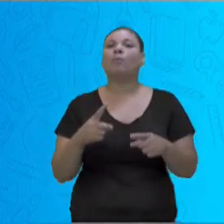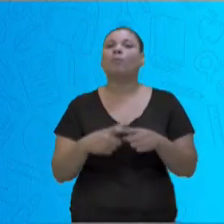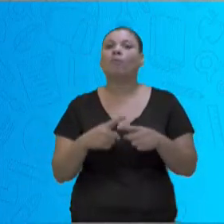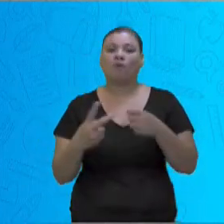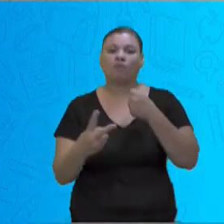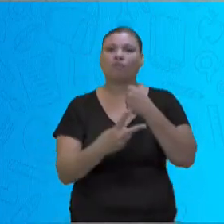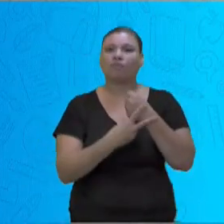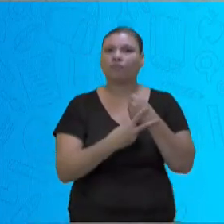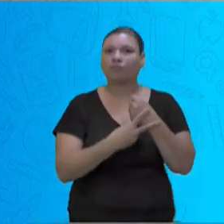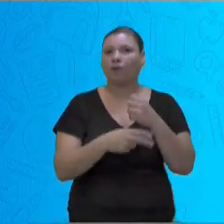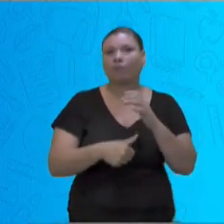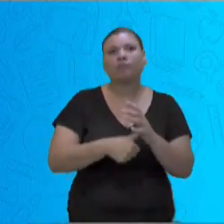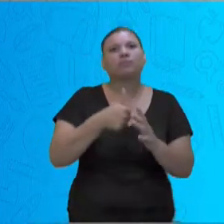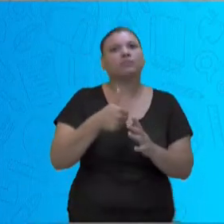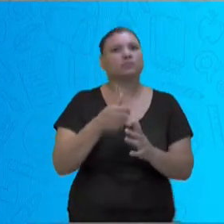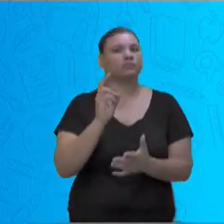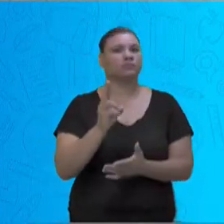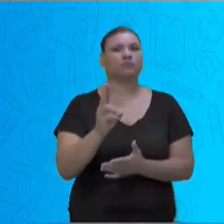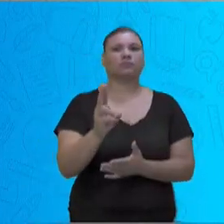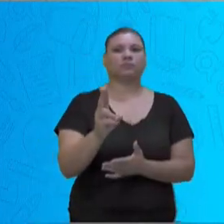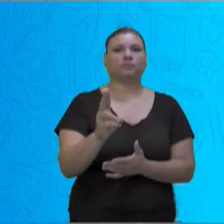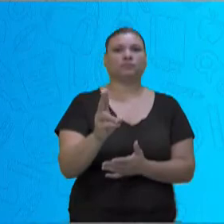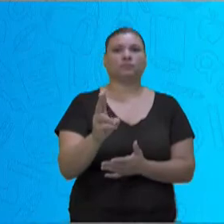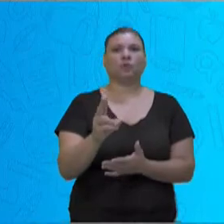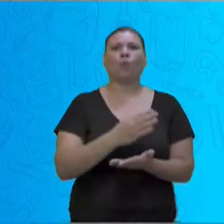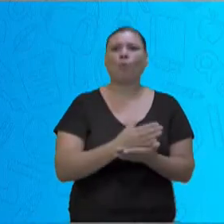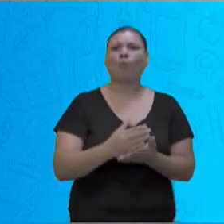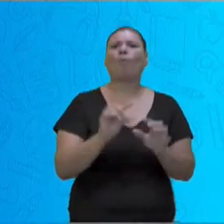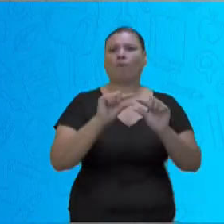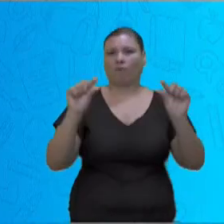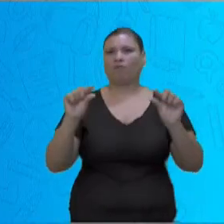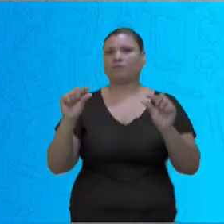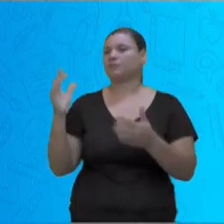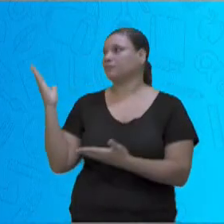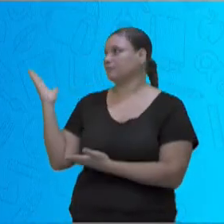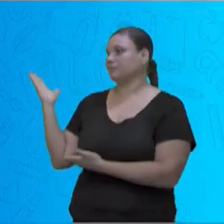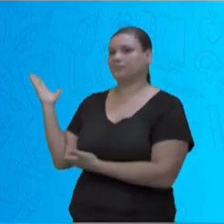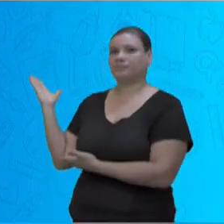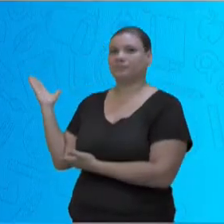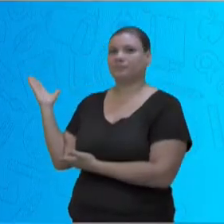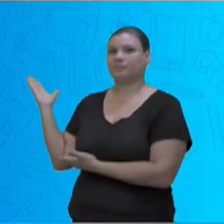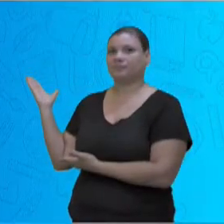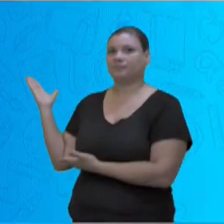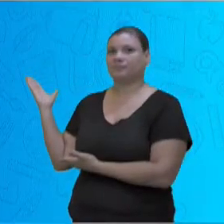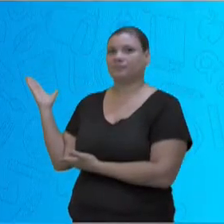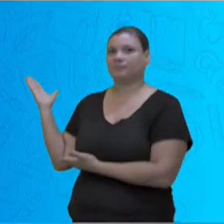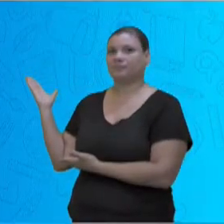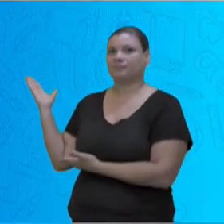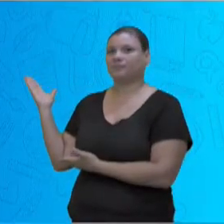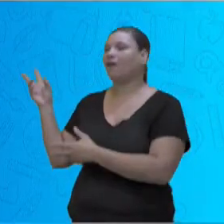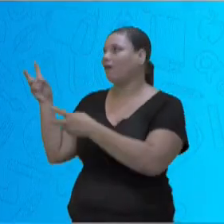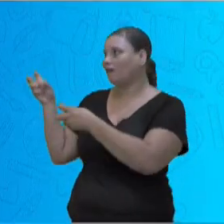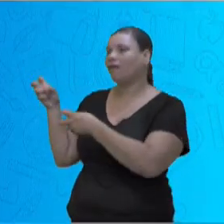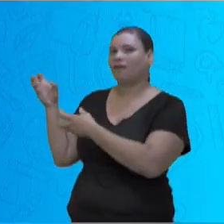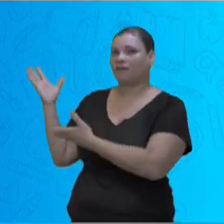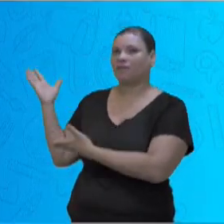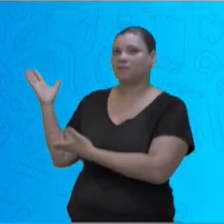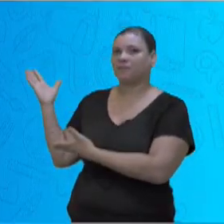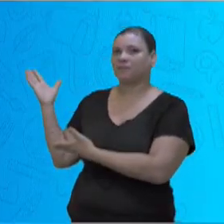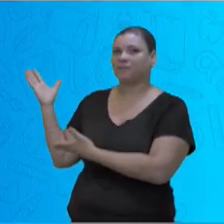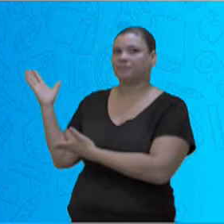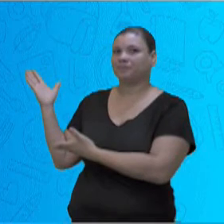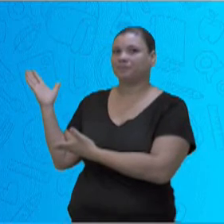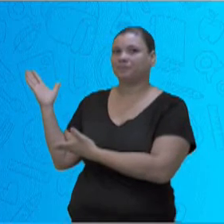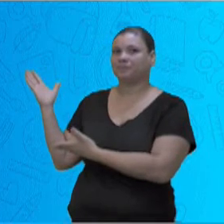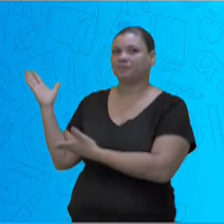Is Laura Spanish? Né? A Laura é espanhola? Não, no caso aqui nessa figurinha ela parece o quê? Ser